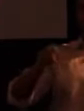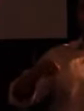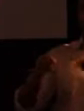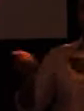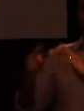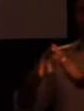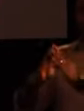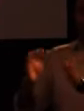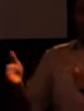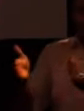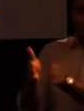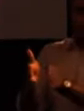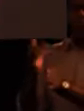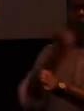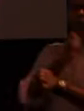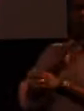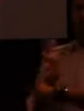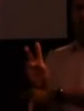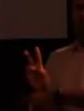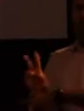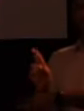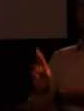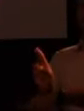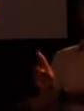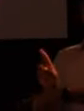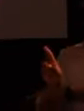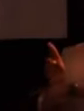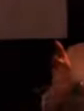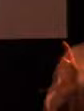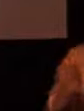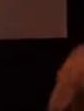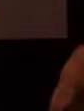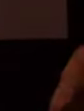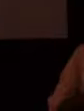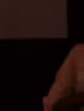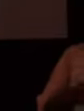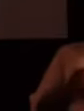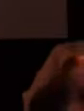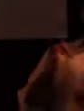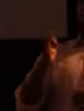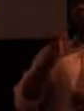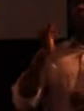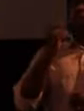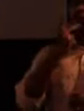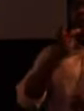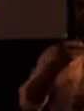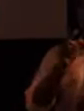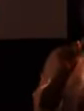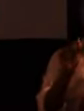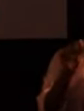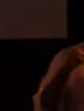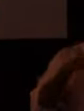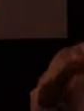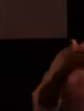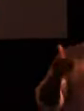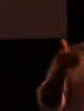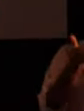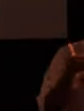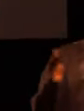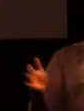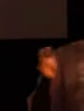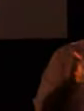área reservada, seria, portanto, uma área reservada aí. Na hora que a gente define recuo de frente, recuo lateral e